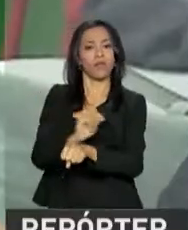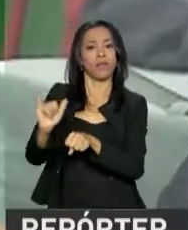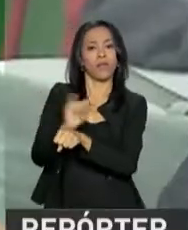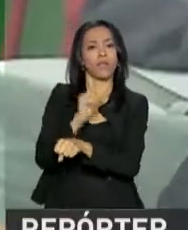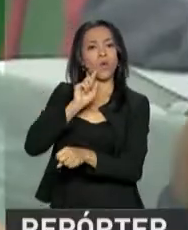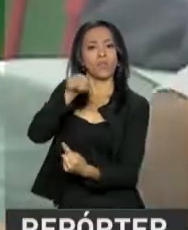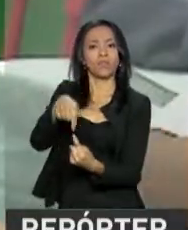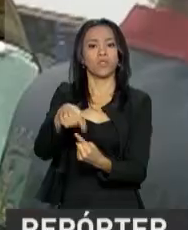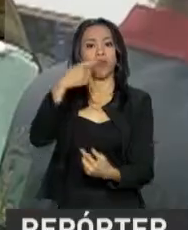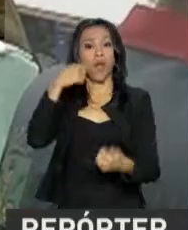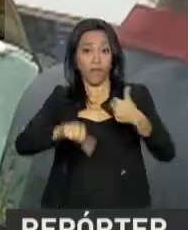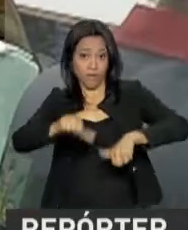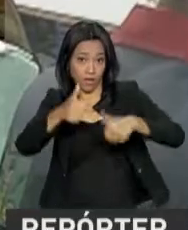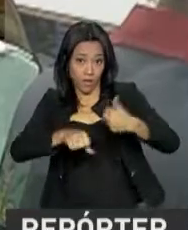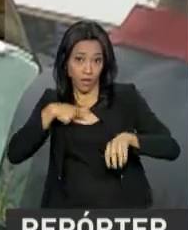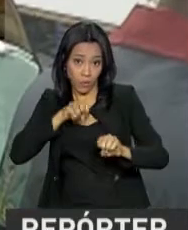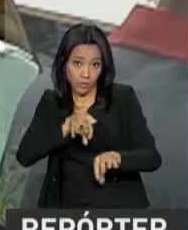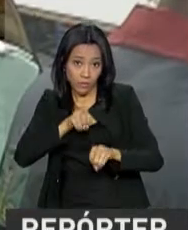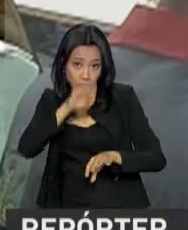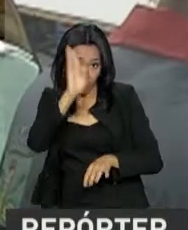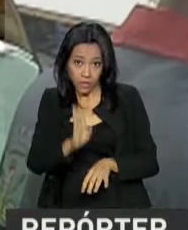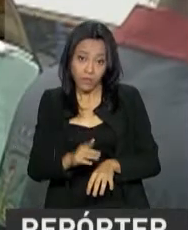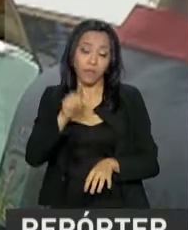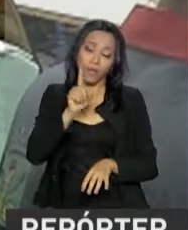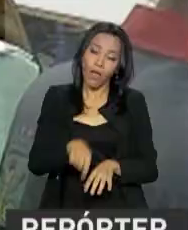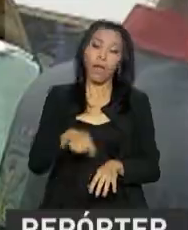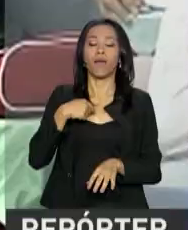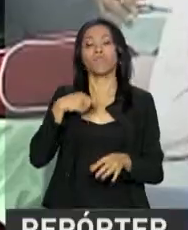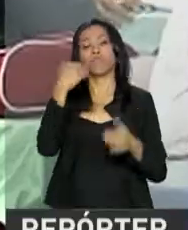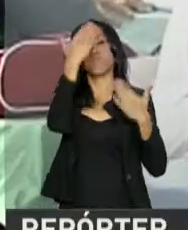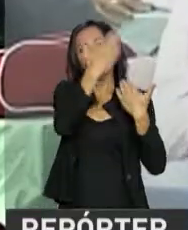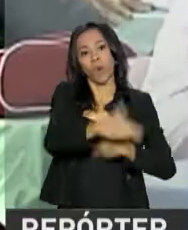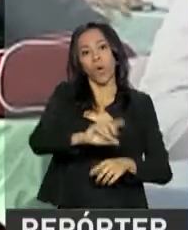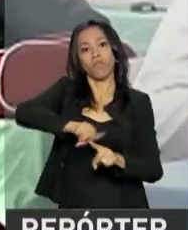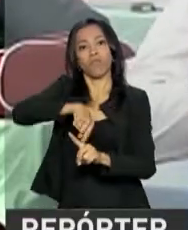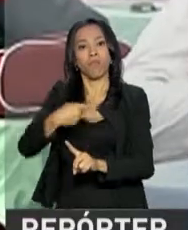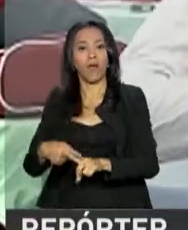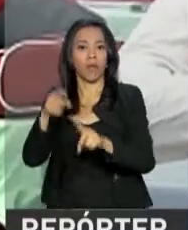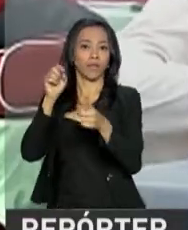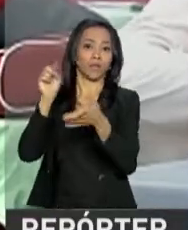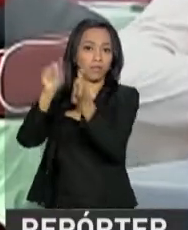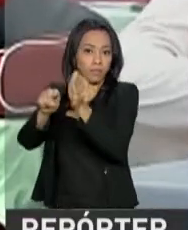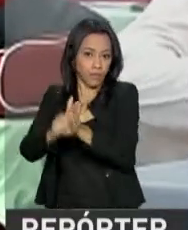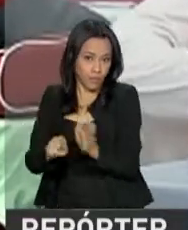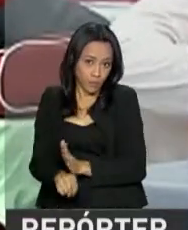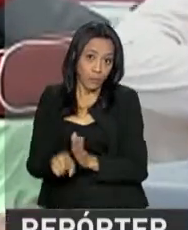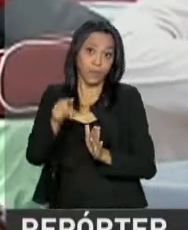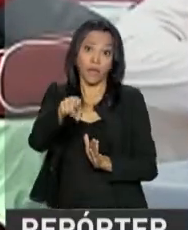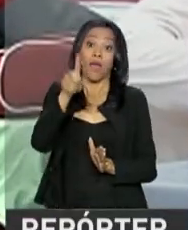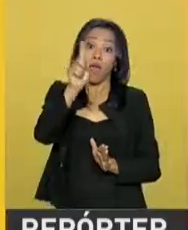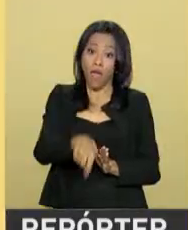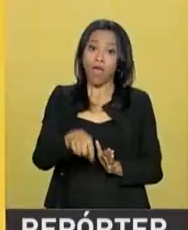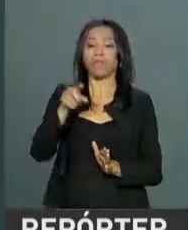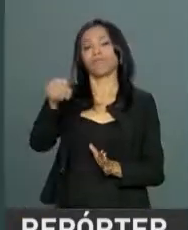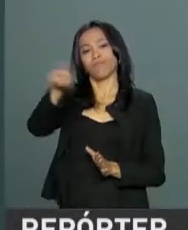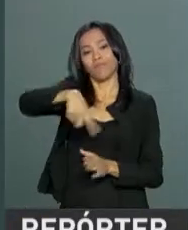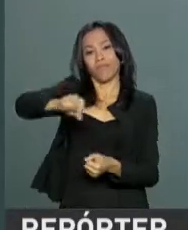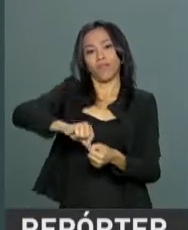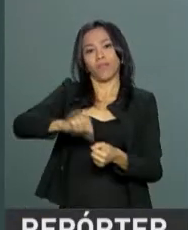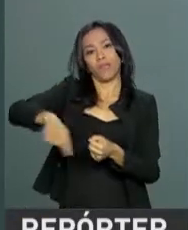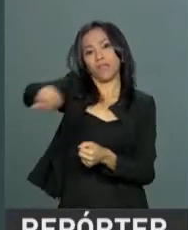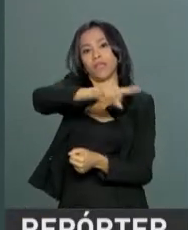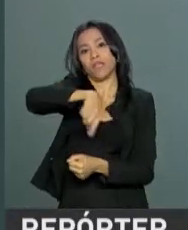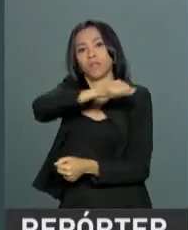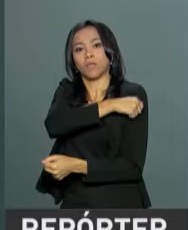ensino no brasil e é composto por provas e questionários aplicados aos alunos a cada dois anos com as mudanças